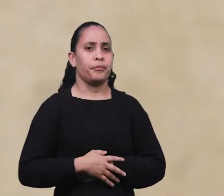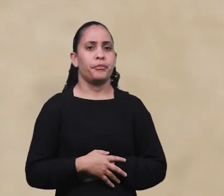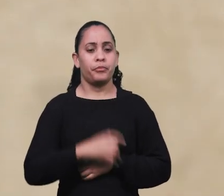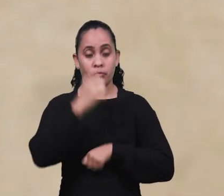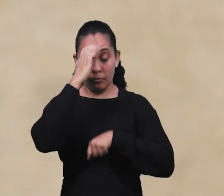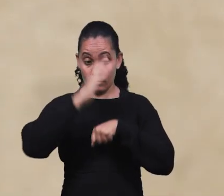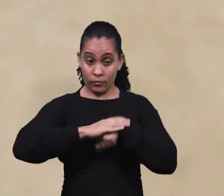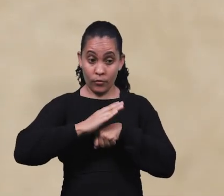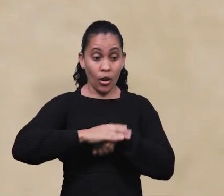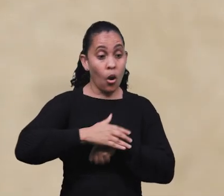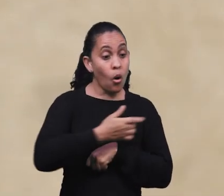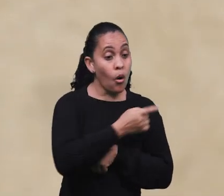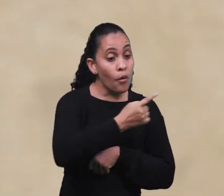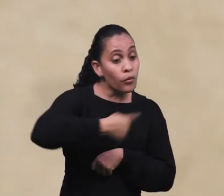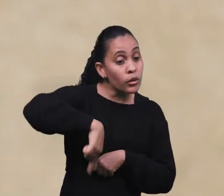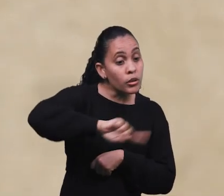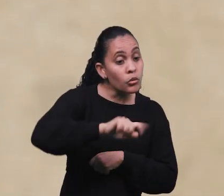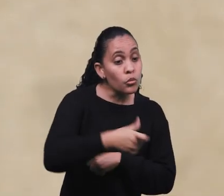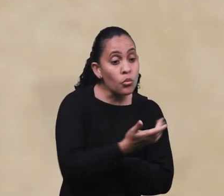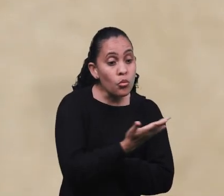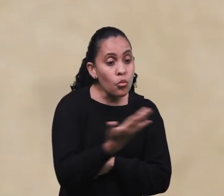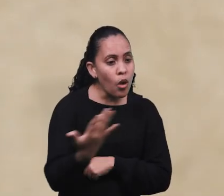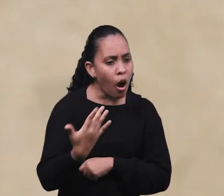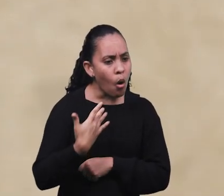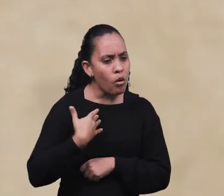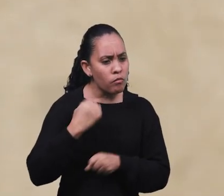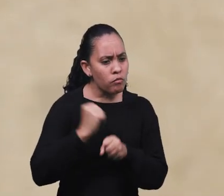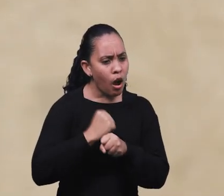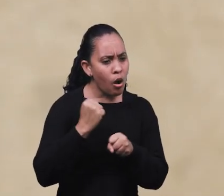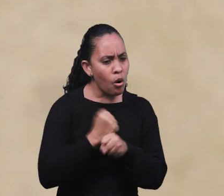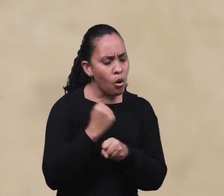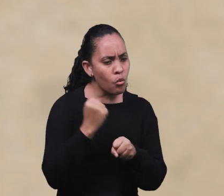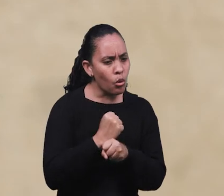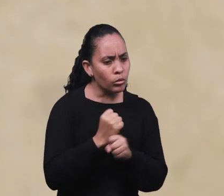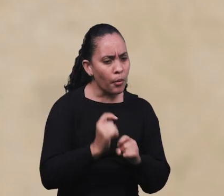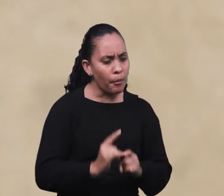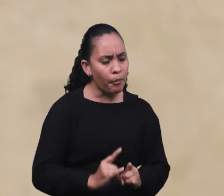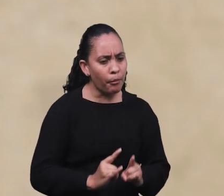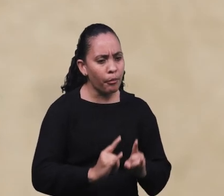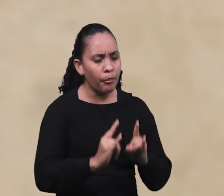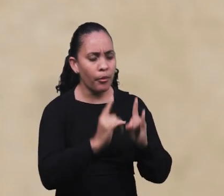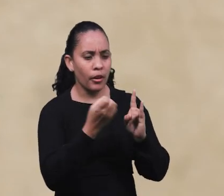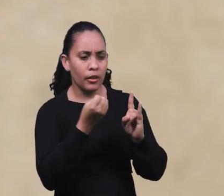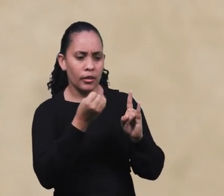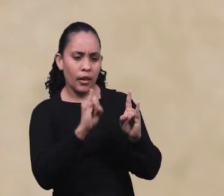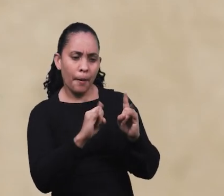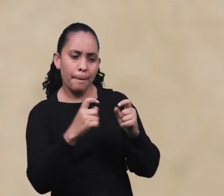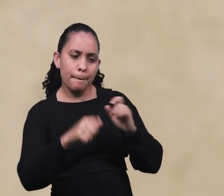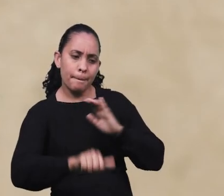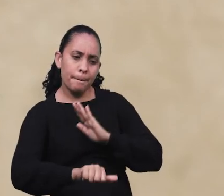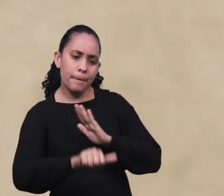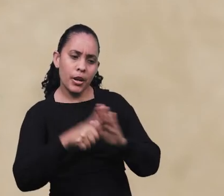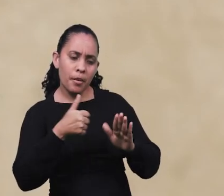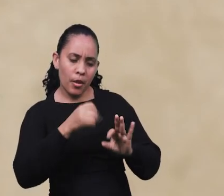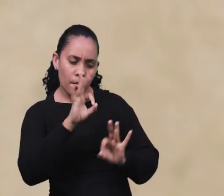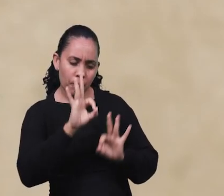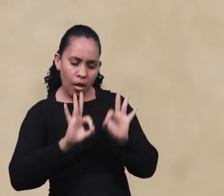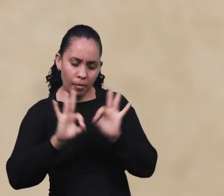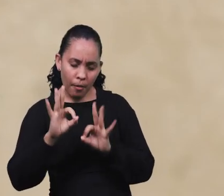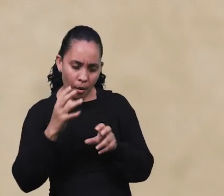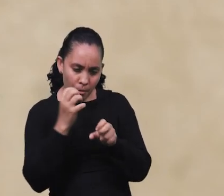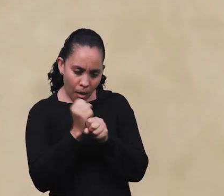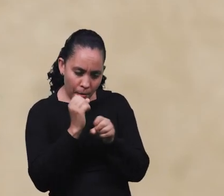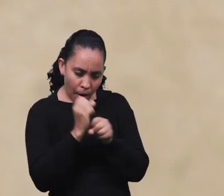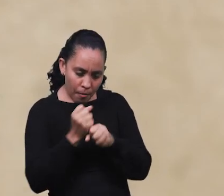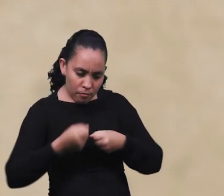de vós, querendo edificar uma torre, não se assenta primeiro a fazer as contas dos